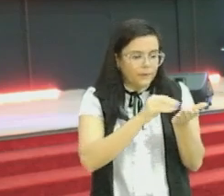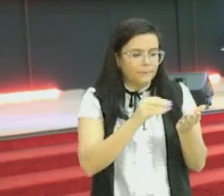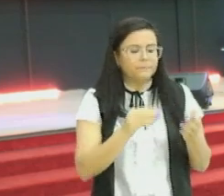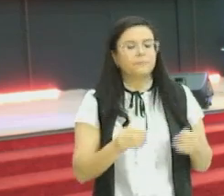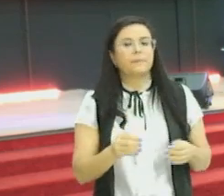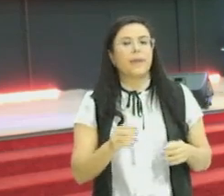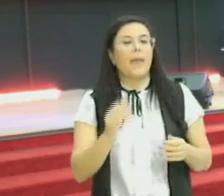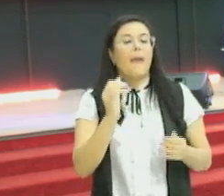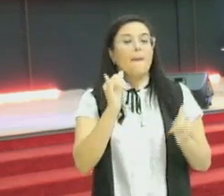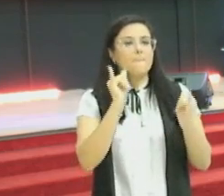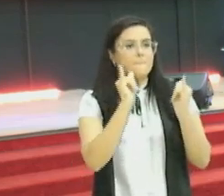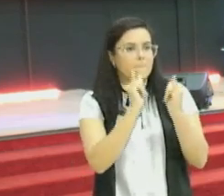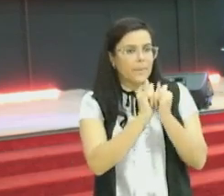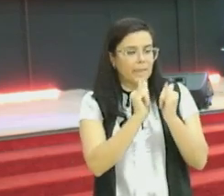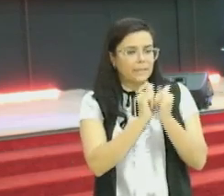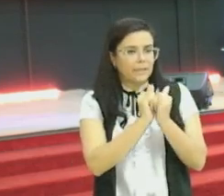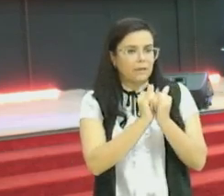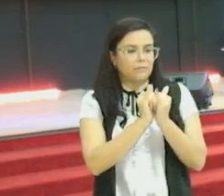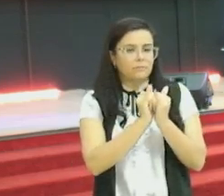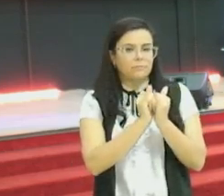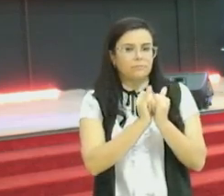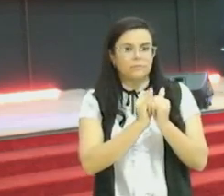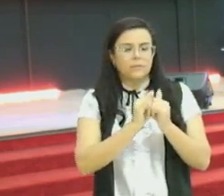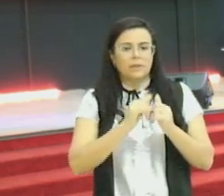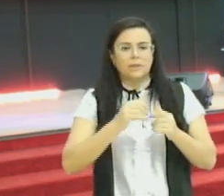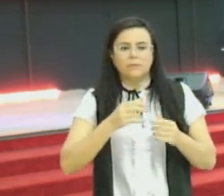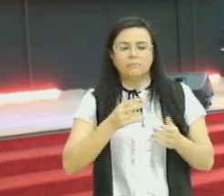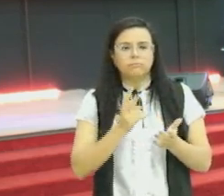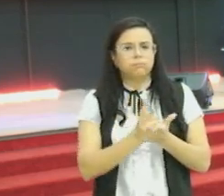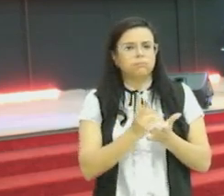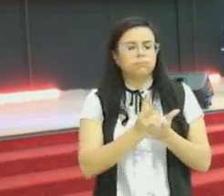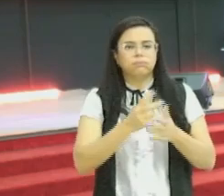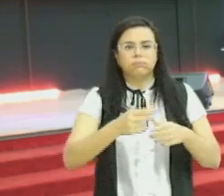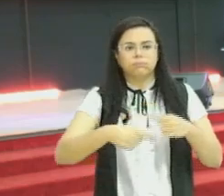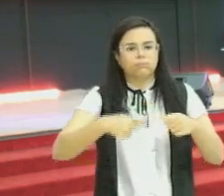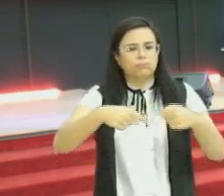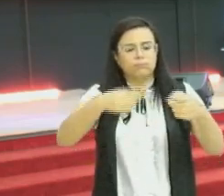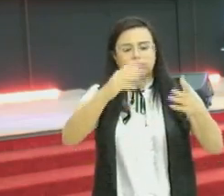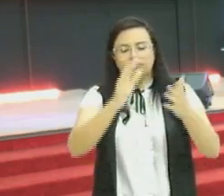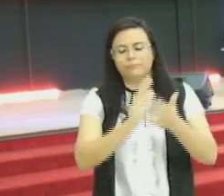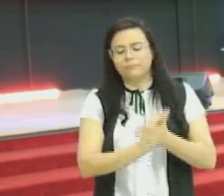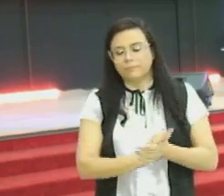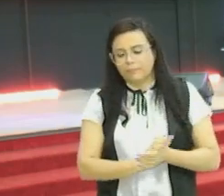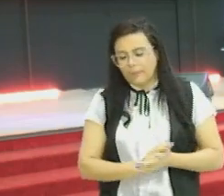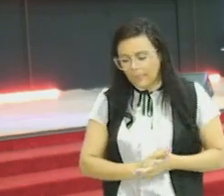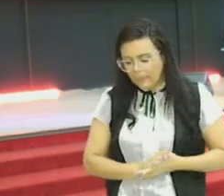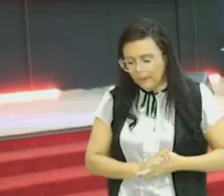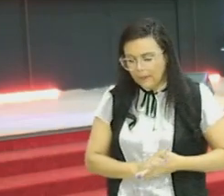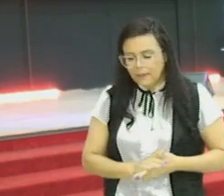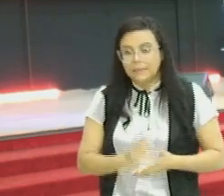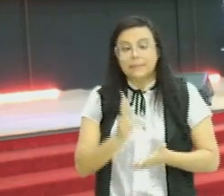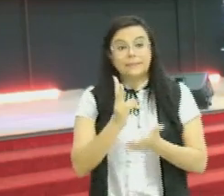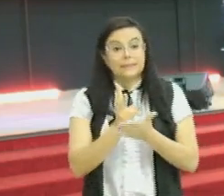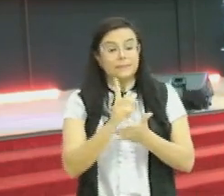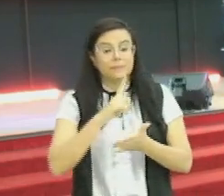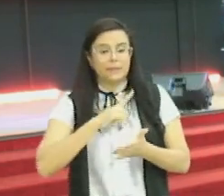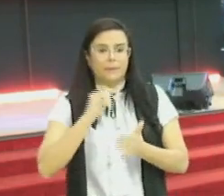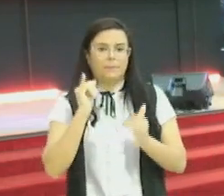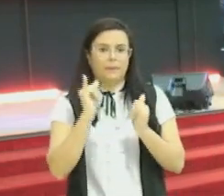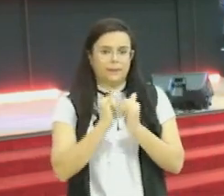perdão é ilimitado. Olha o que Jesus disse aqui. Jesus diz